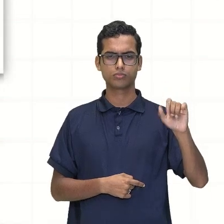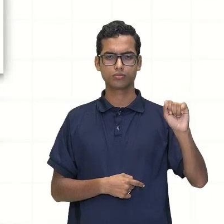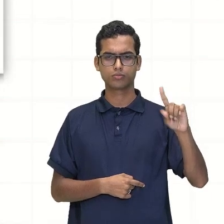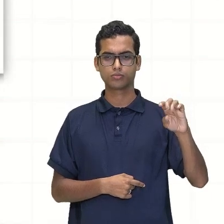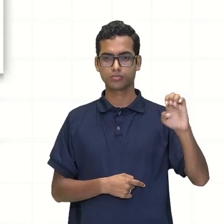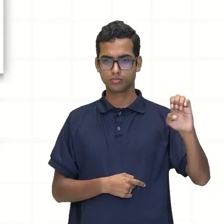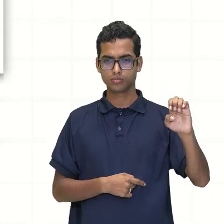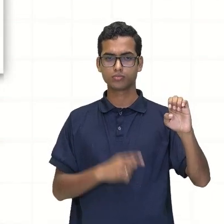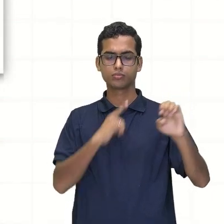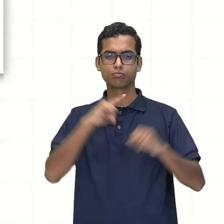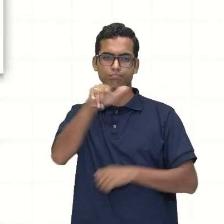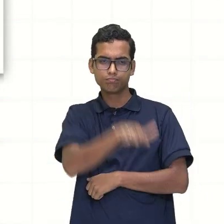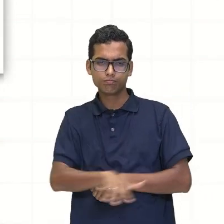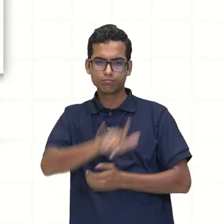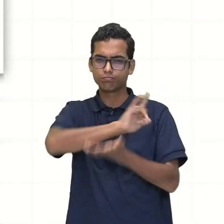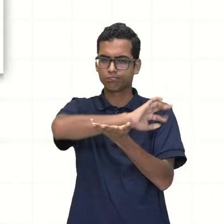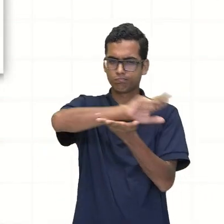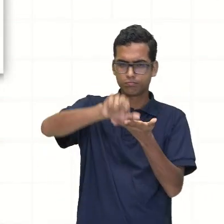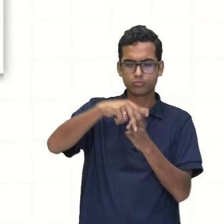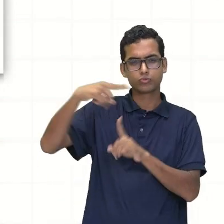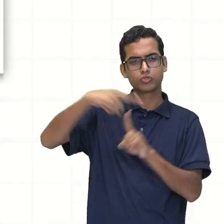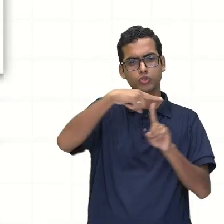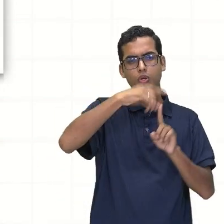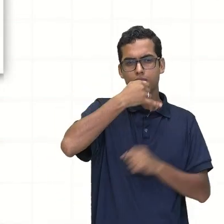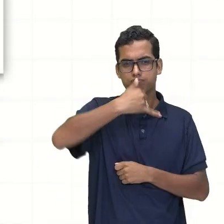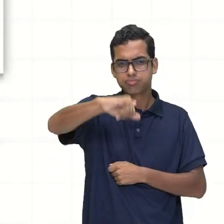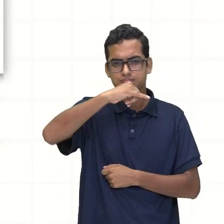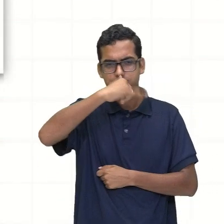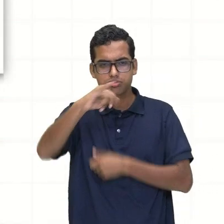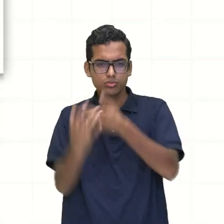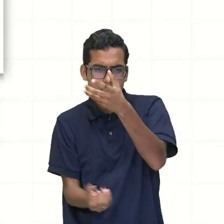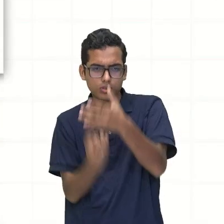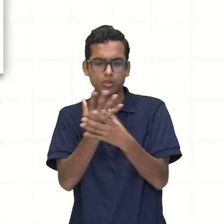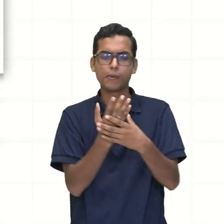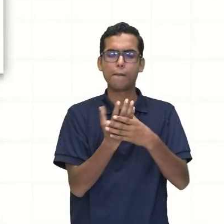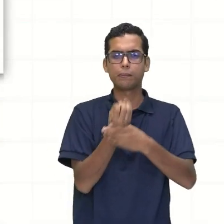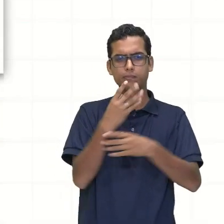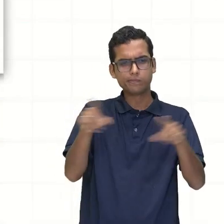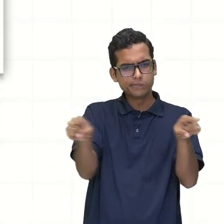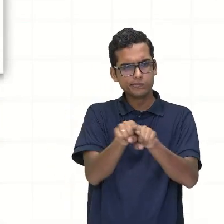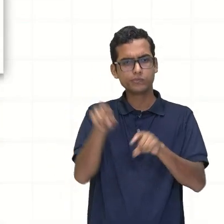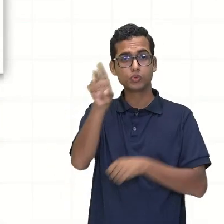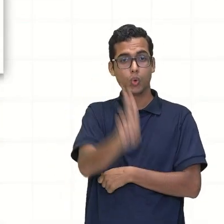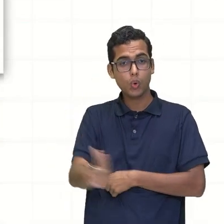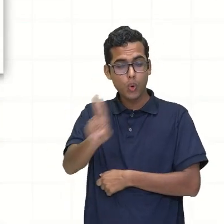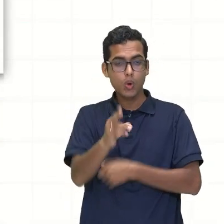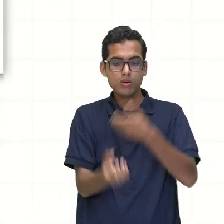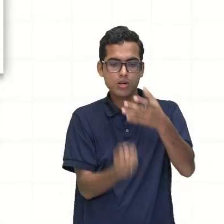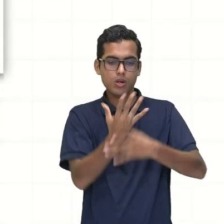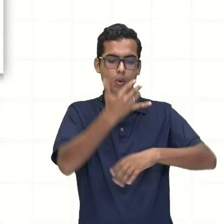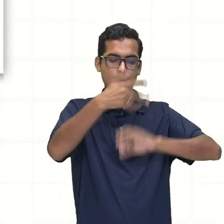como, por exemplo, a geração de eletricidade. Nós temos aí também a utilização na produção de